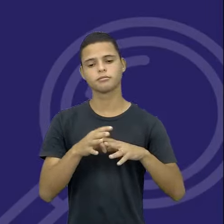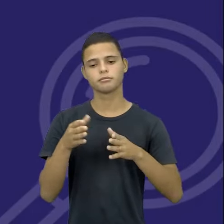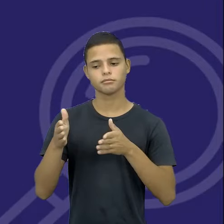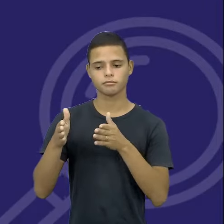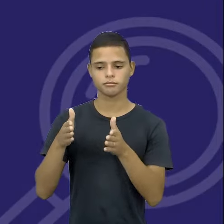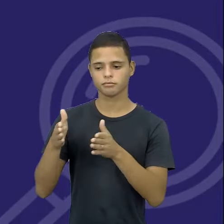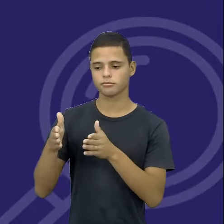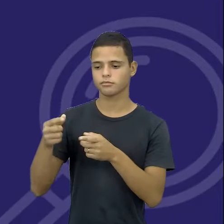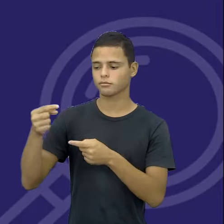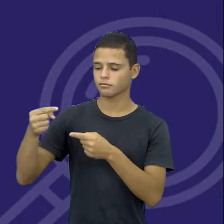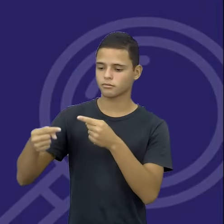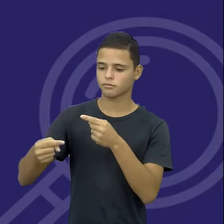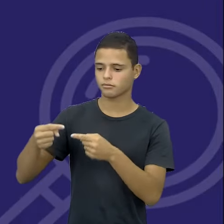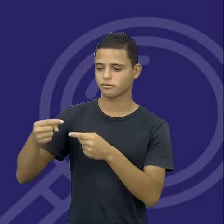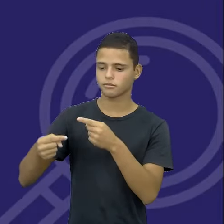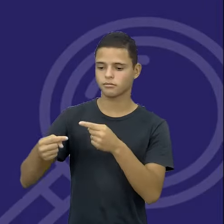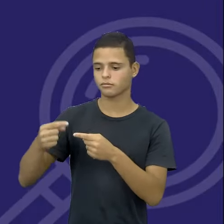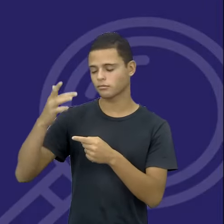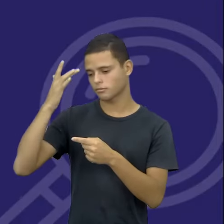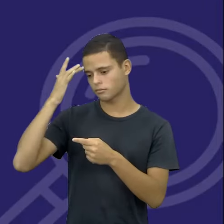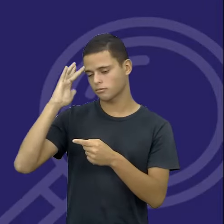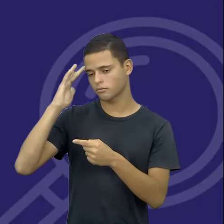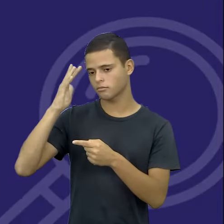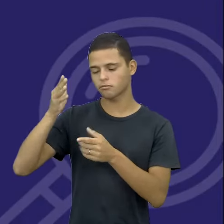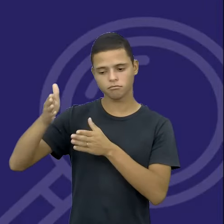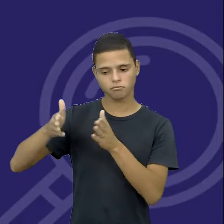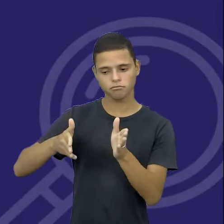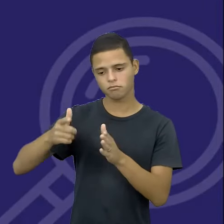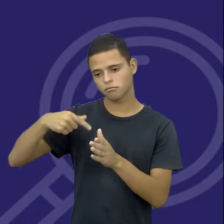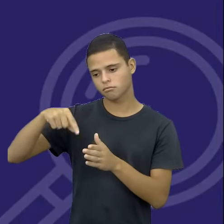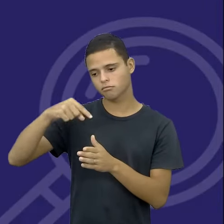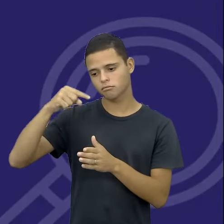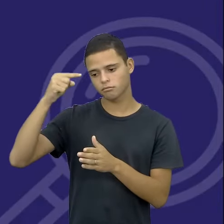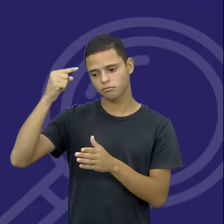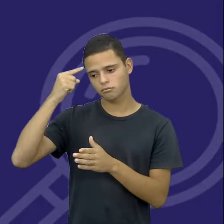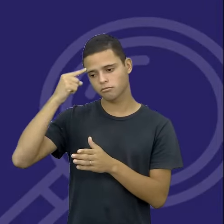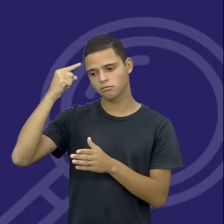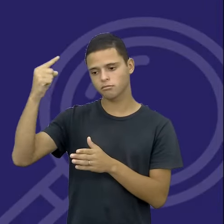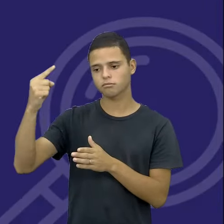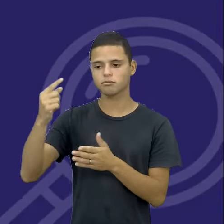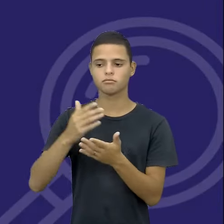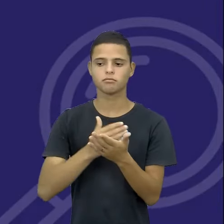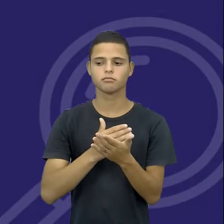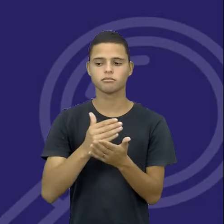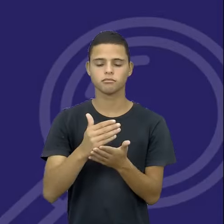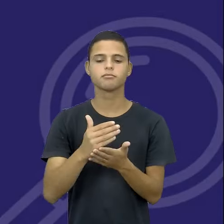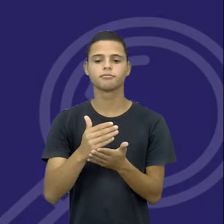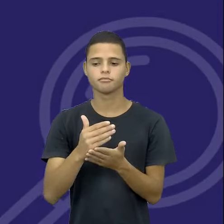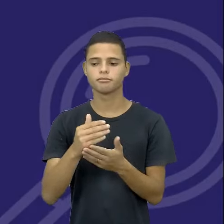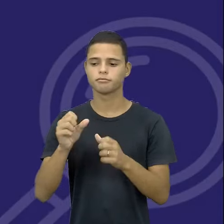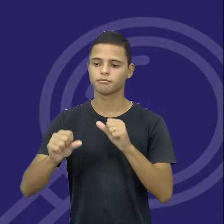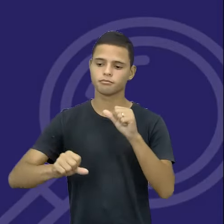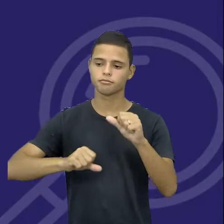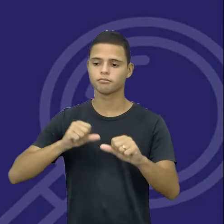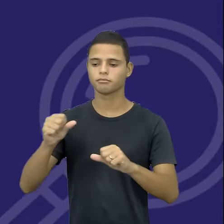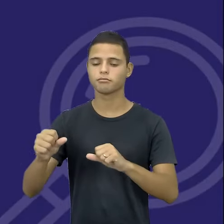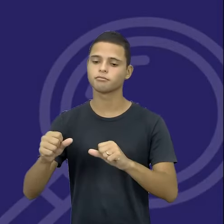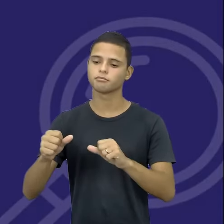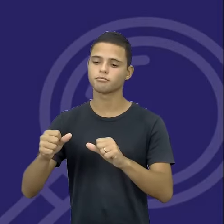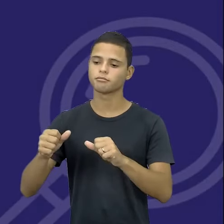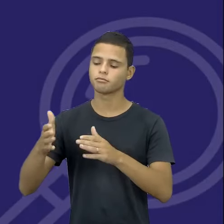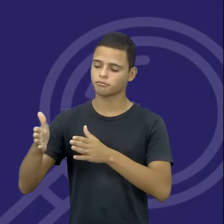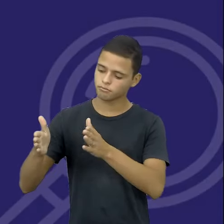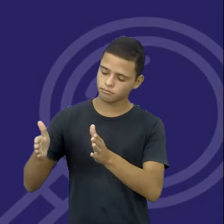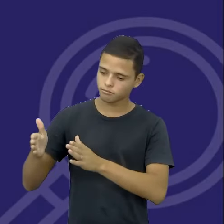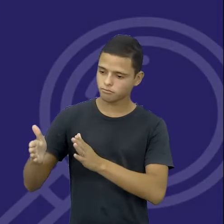algo para a gente pensar e algo para a gente começar a abrir esses movimentos. Se eu fizer todas essas etapas